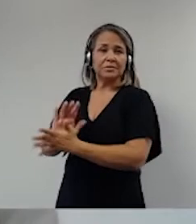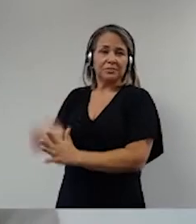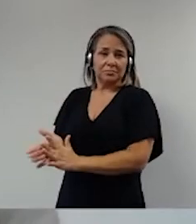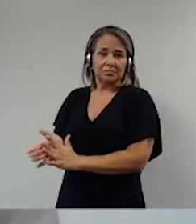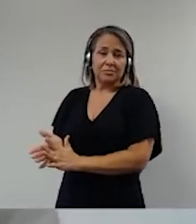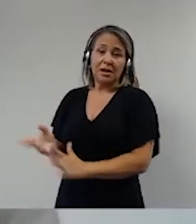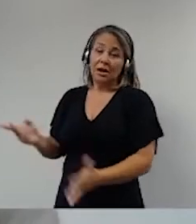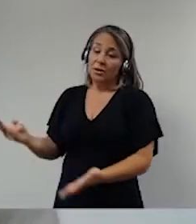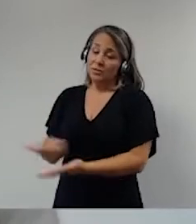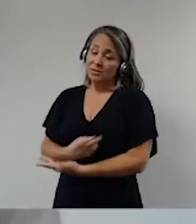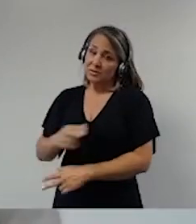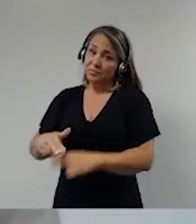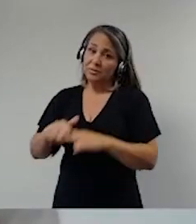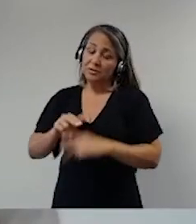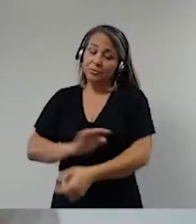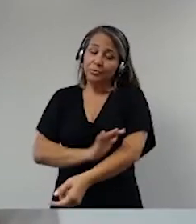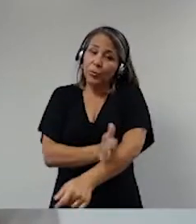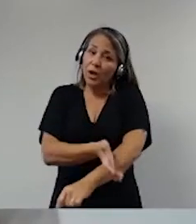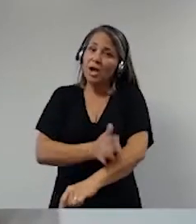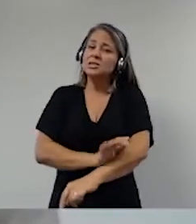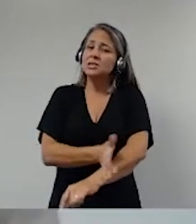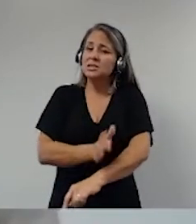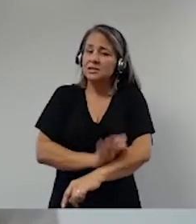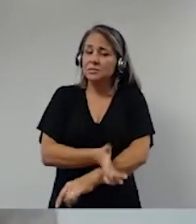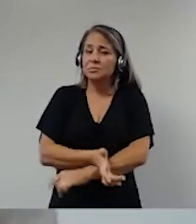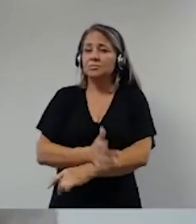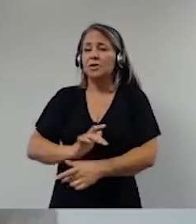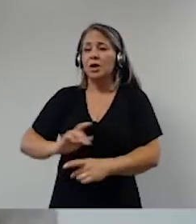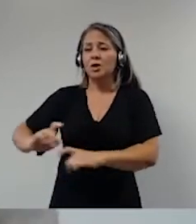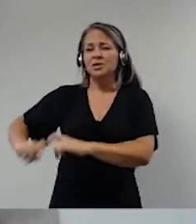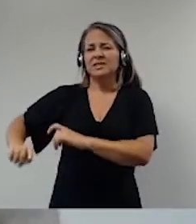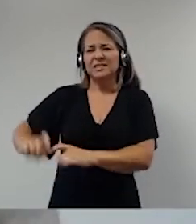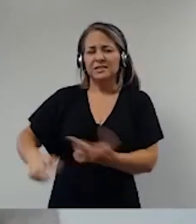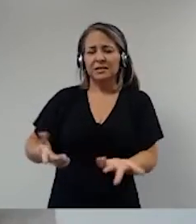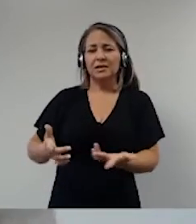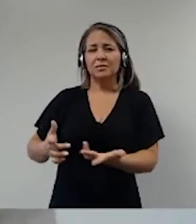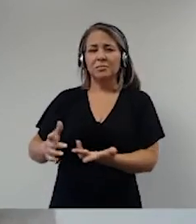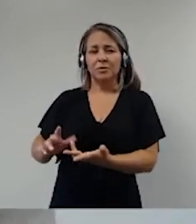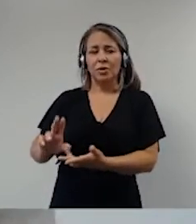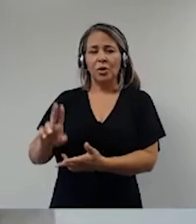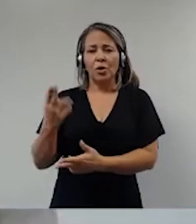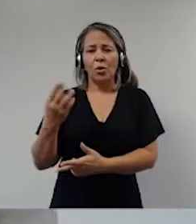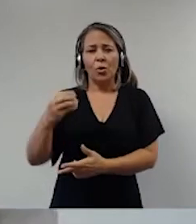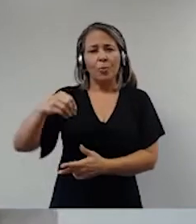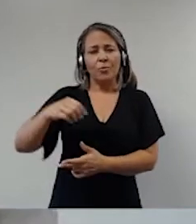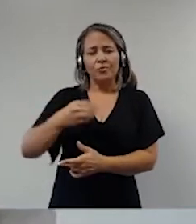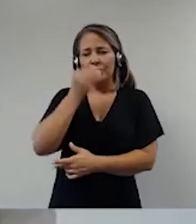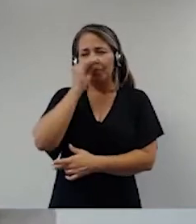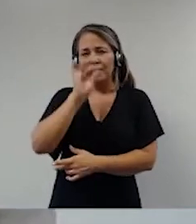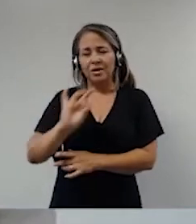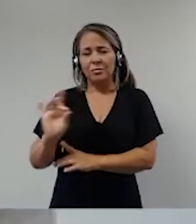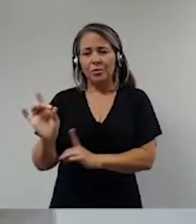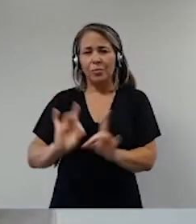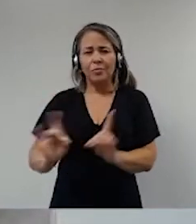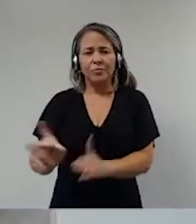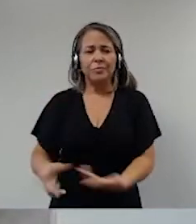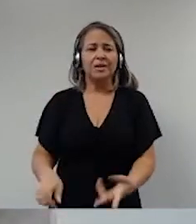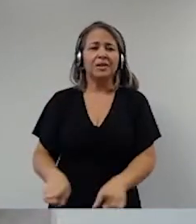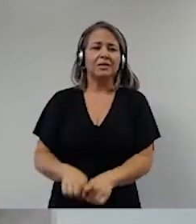Ela decorre do racismo, do sexismo, da homofobia, do classismo,